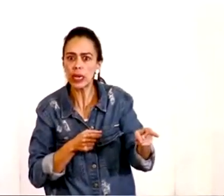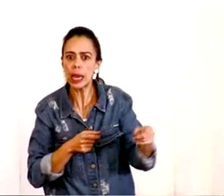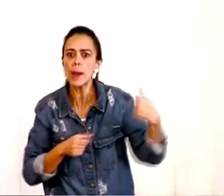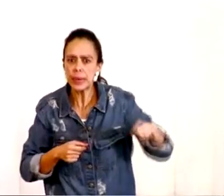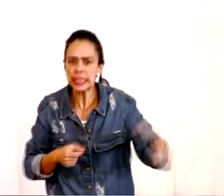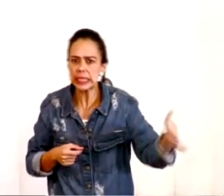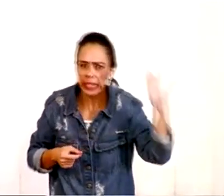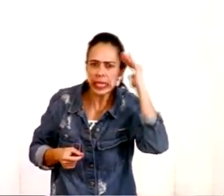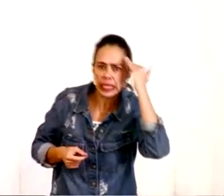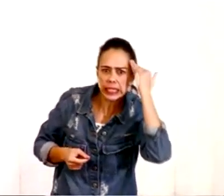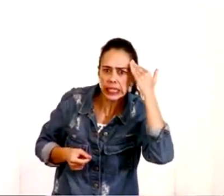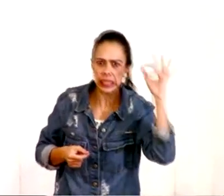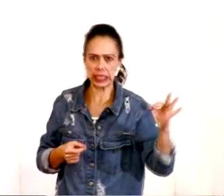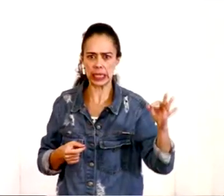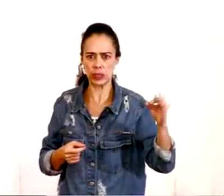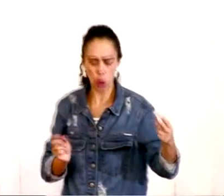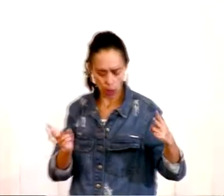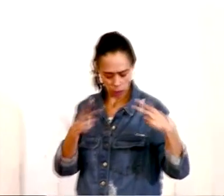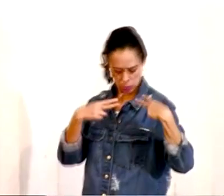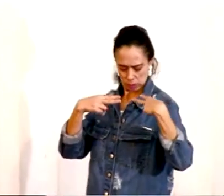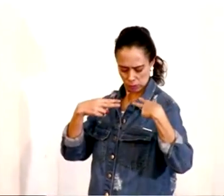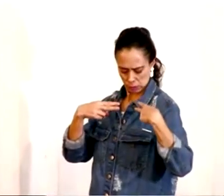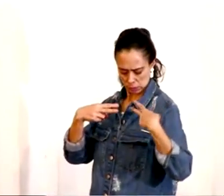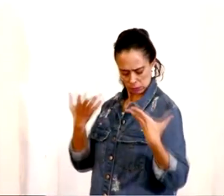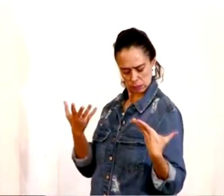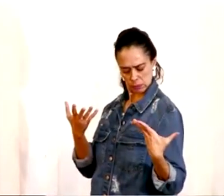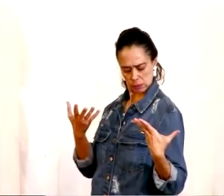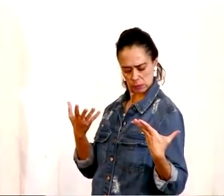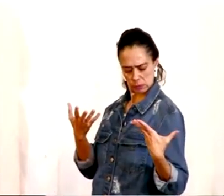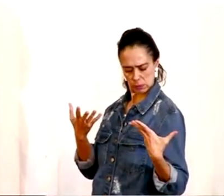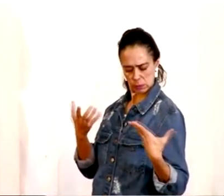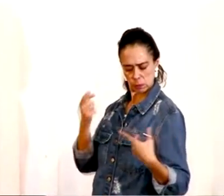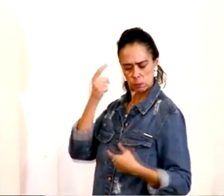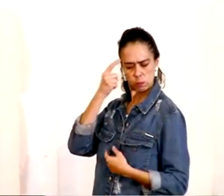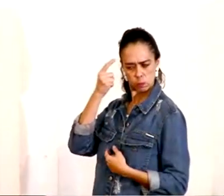na atual situação em que ele se encontrava.